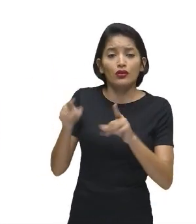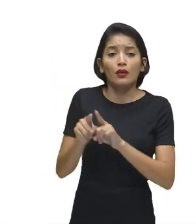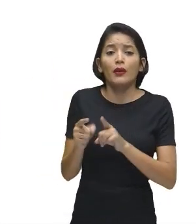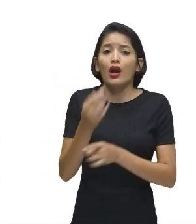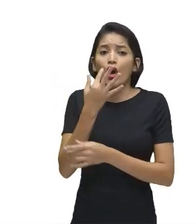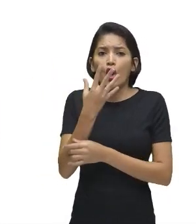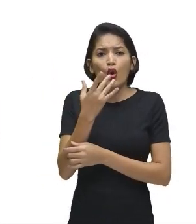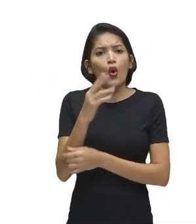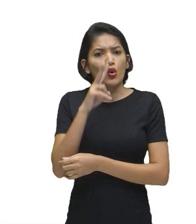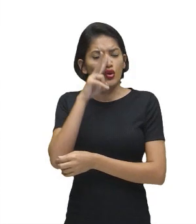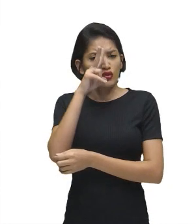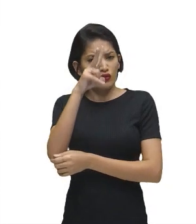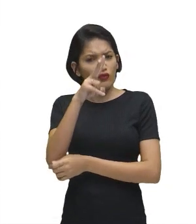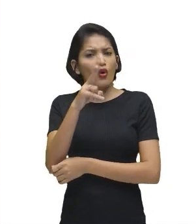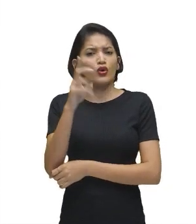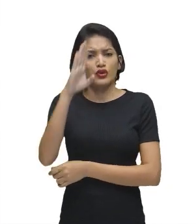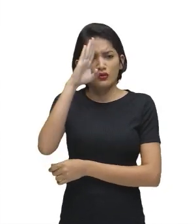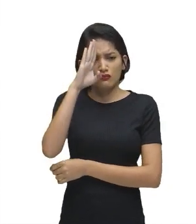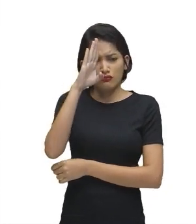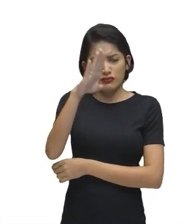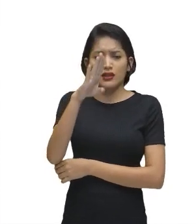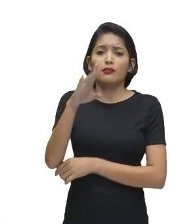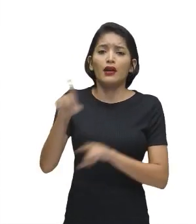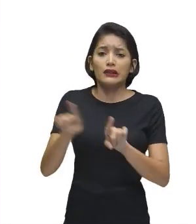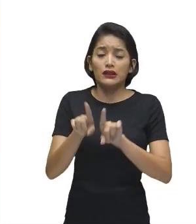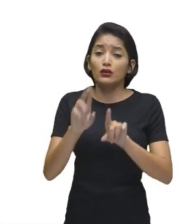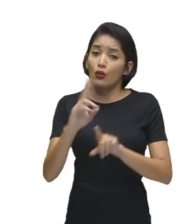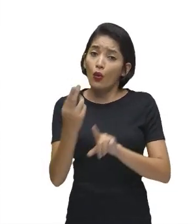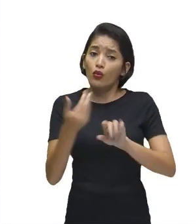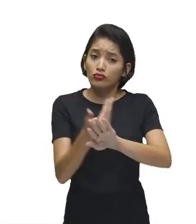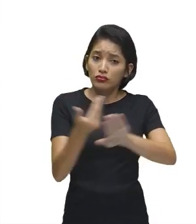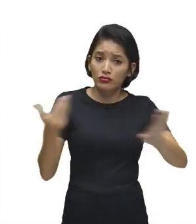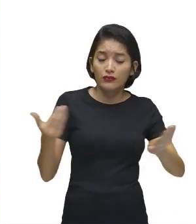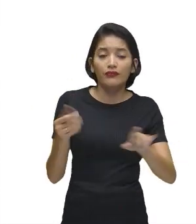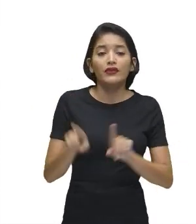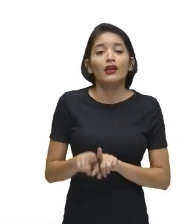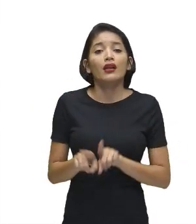resplandecentes, vibrantes, fundidas ou separadas,